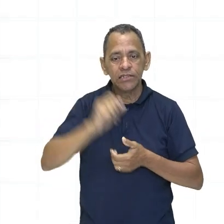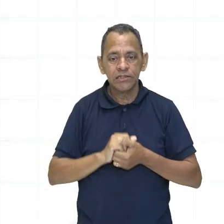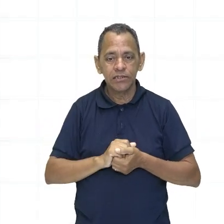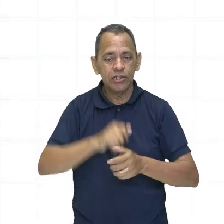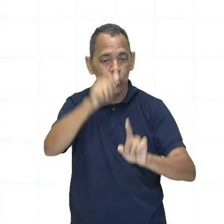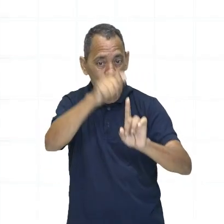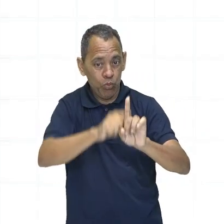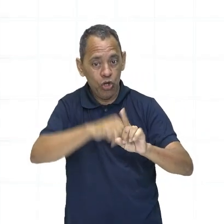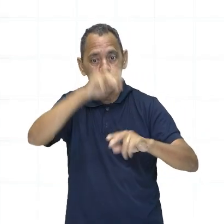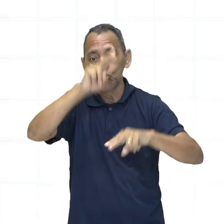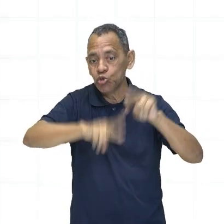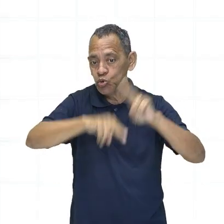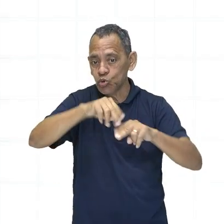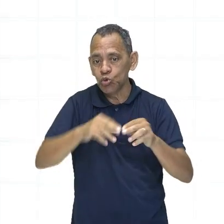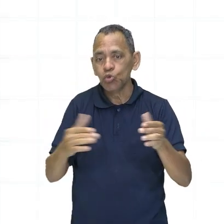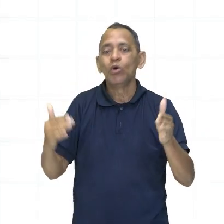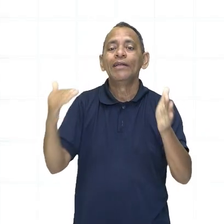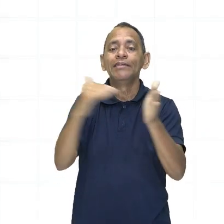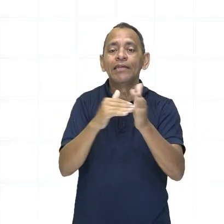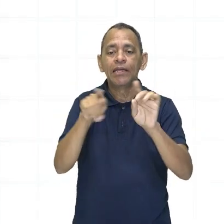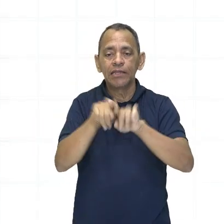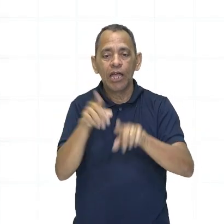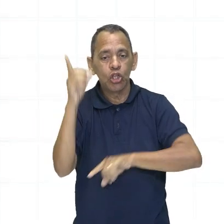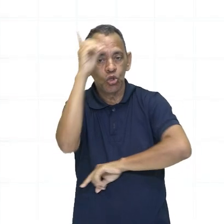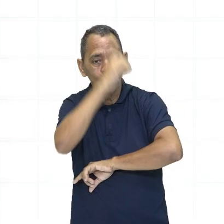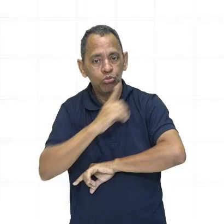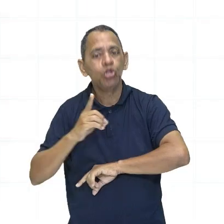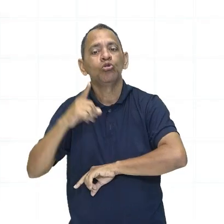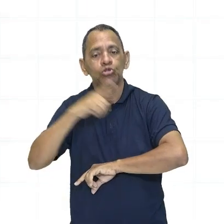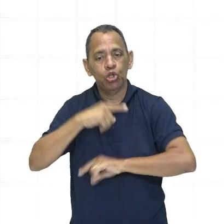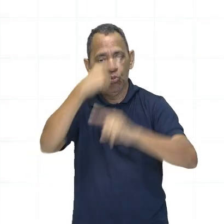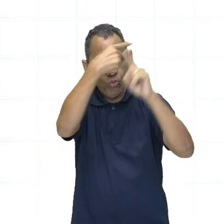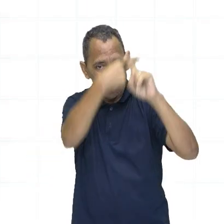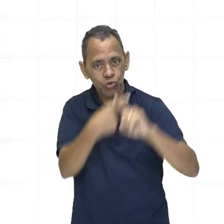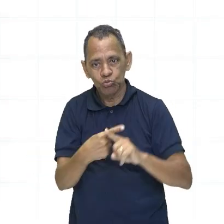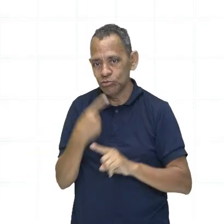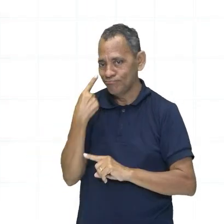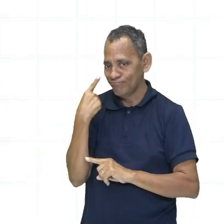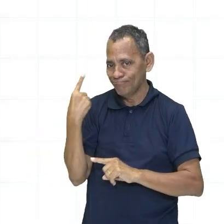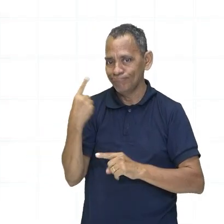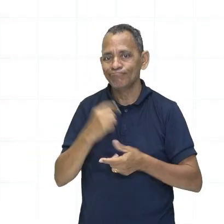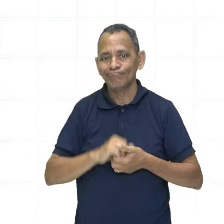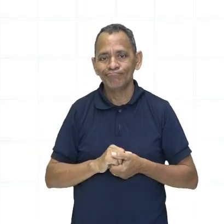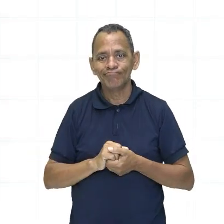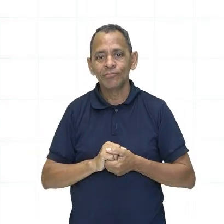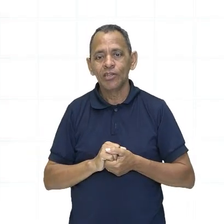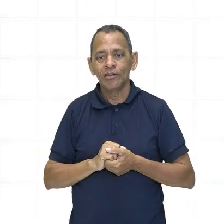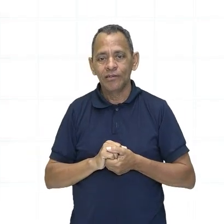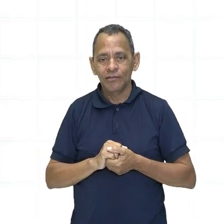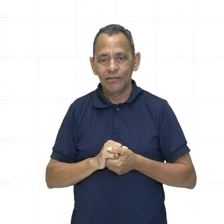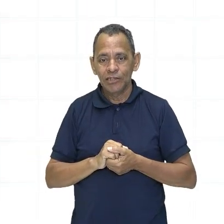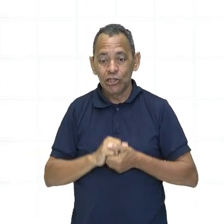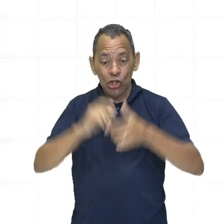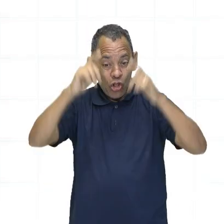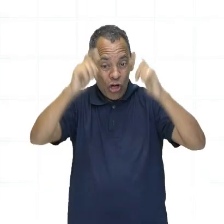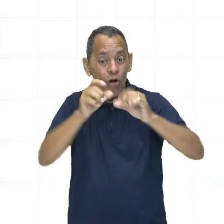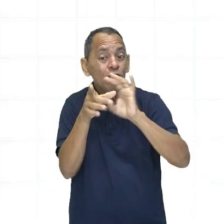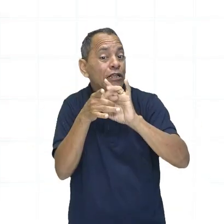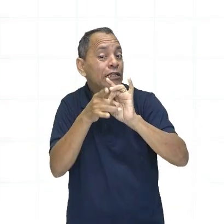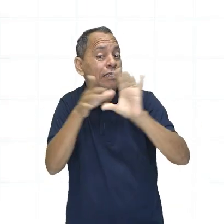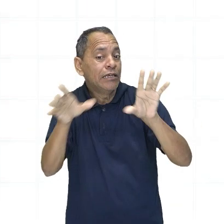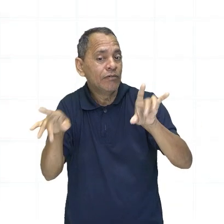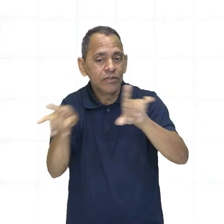até domingo. Elas simbolizam uma disputa, como vocês podem ver aí, a céu aberto, entre essas